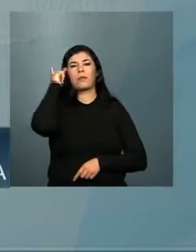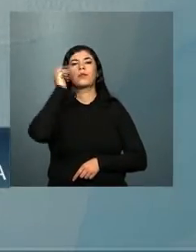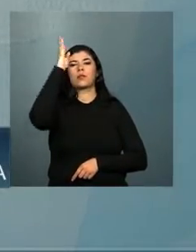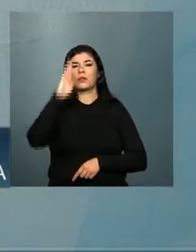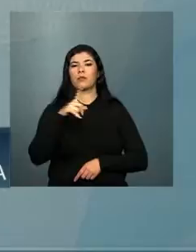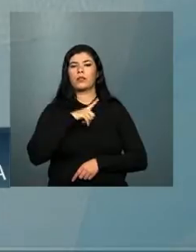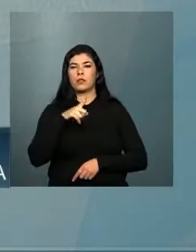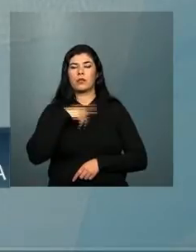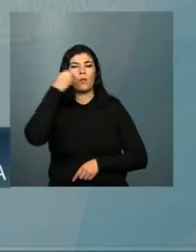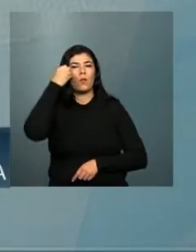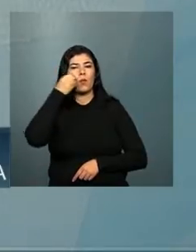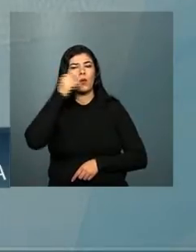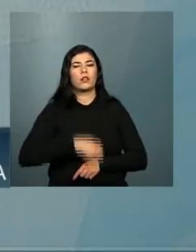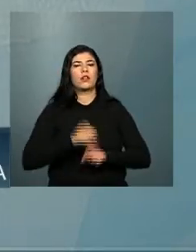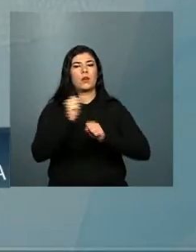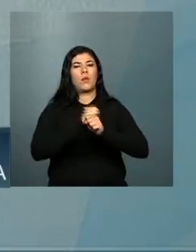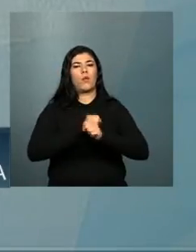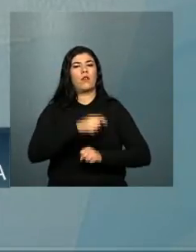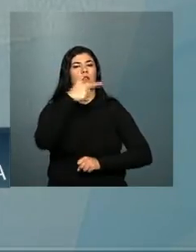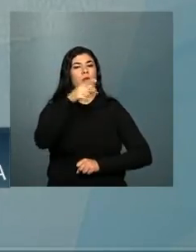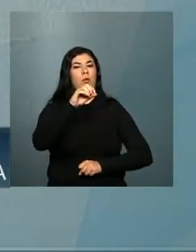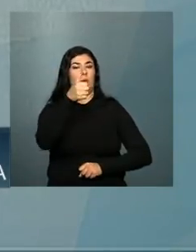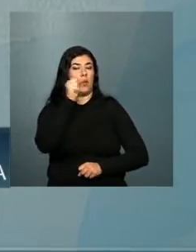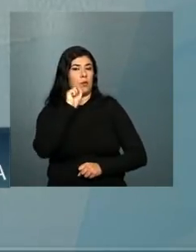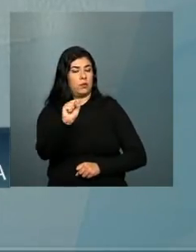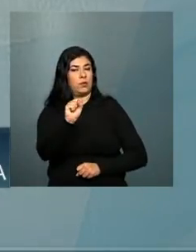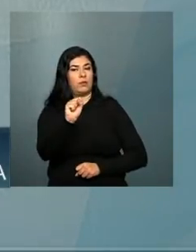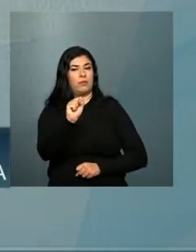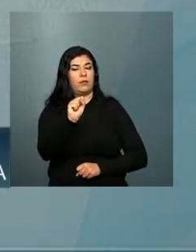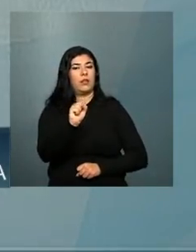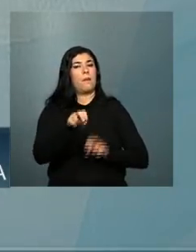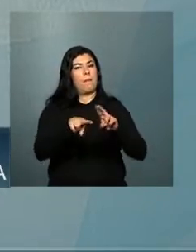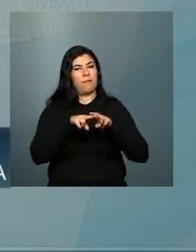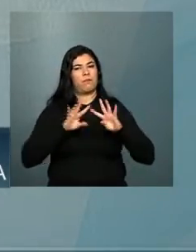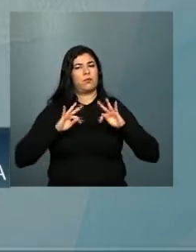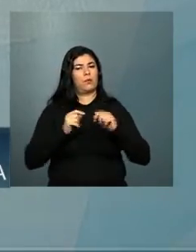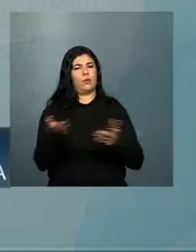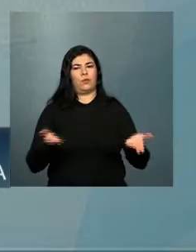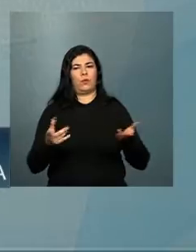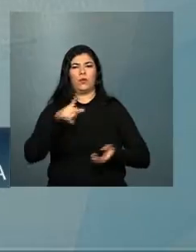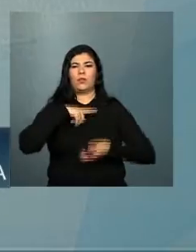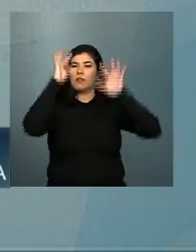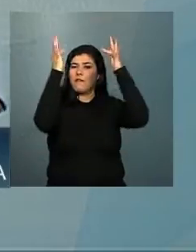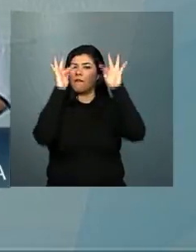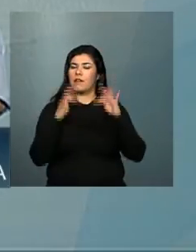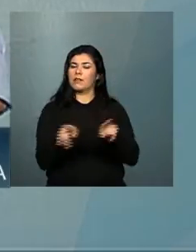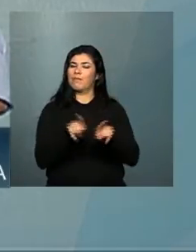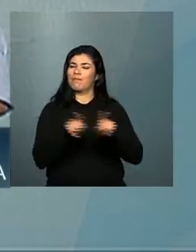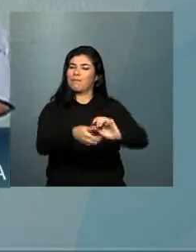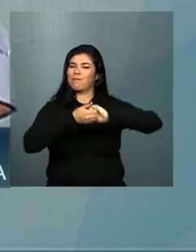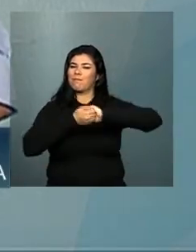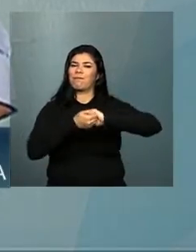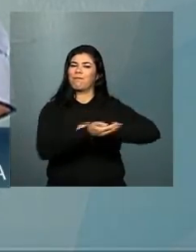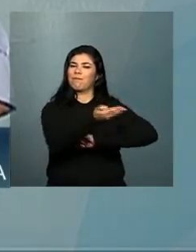passado por essa alegria no ano de 2018. É por isso que todos nós estamos aqui hoje felizes,